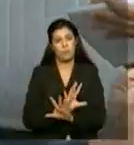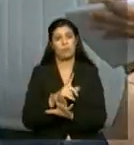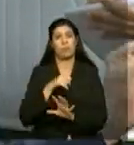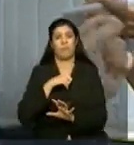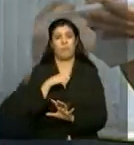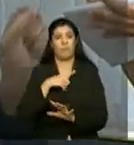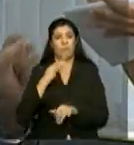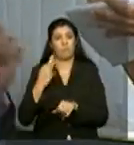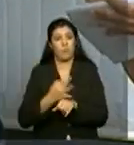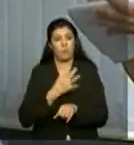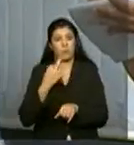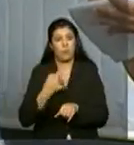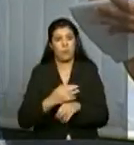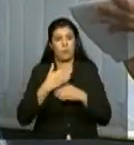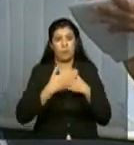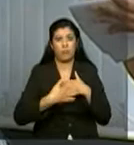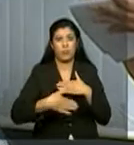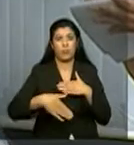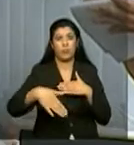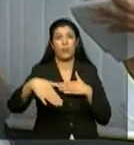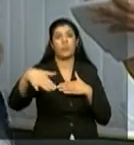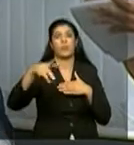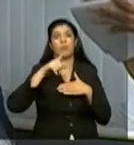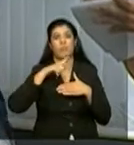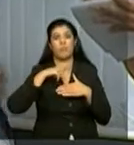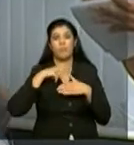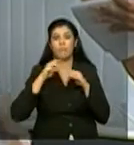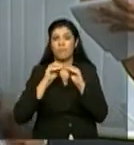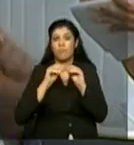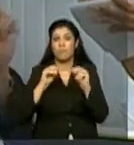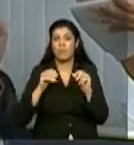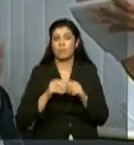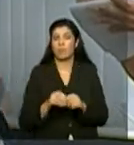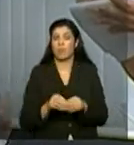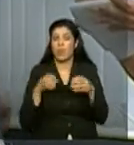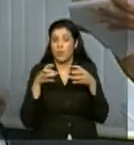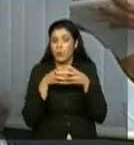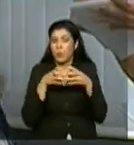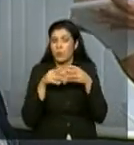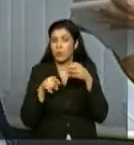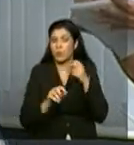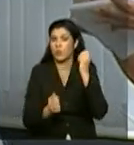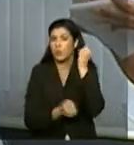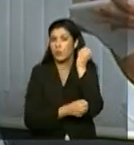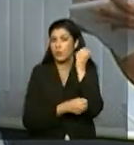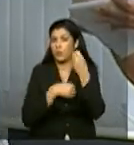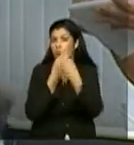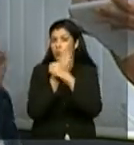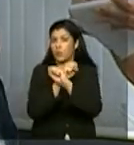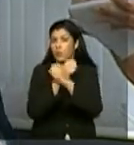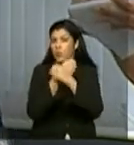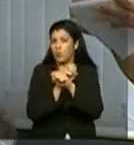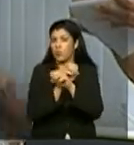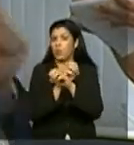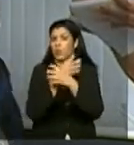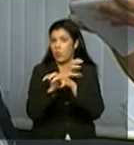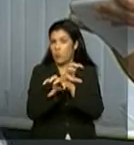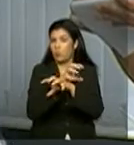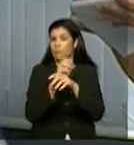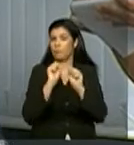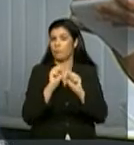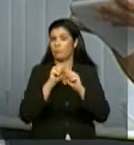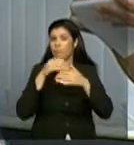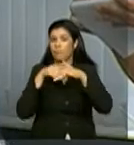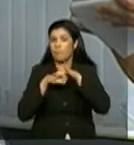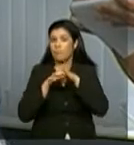suportando bem e passar do tempo e as concentrações encontradas das substâncias que